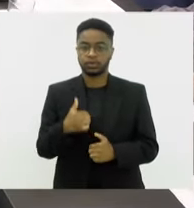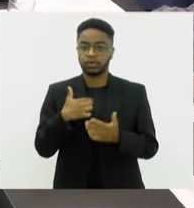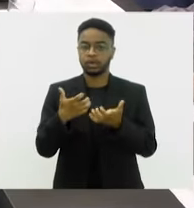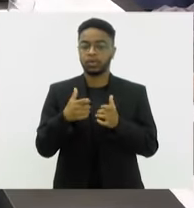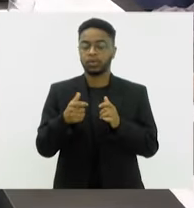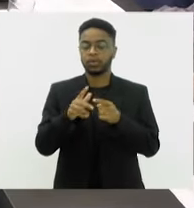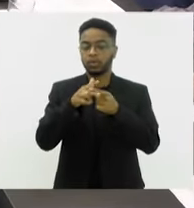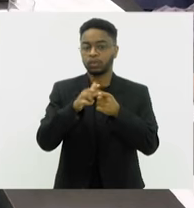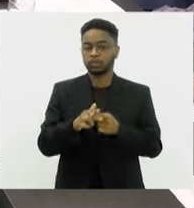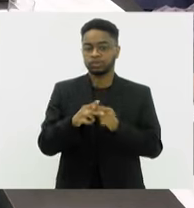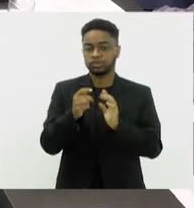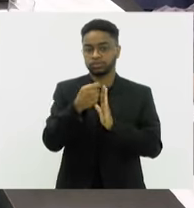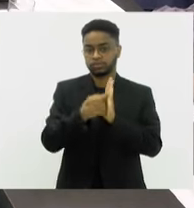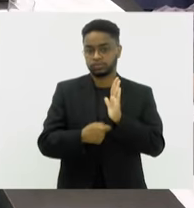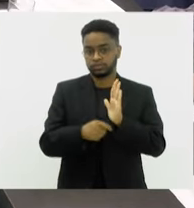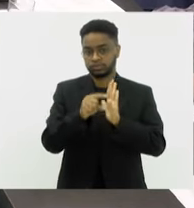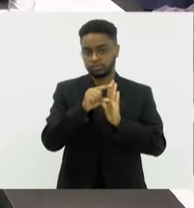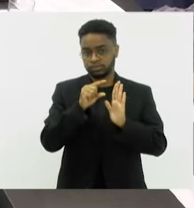emenda.